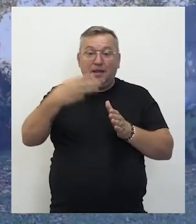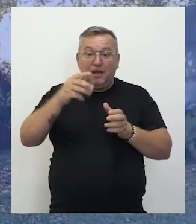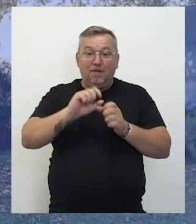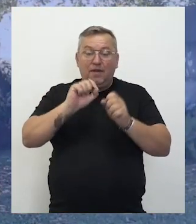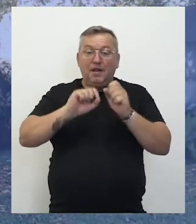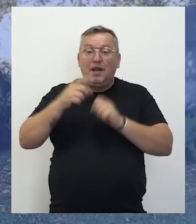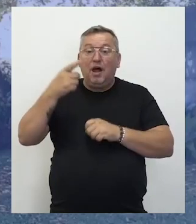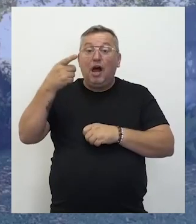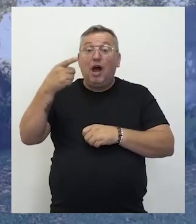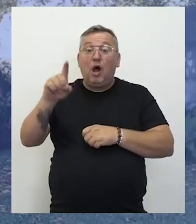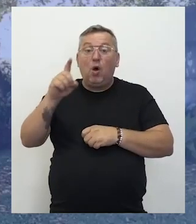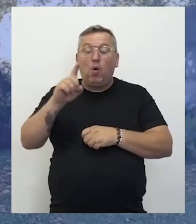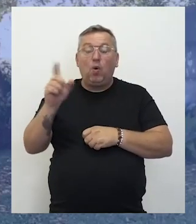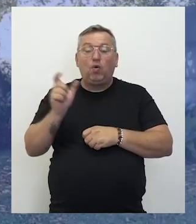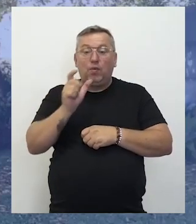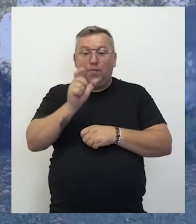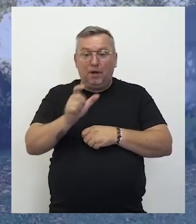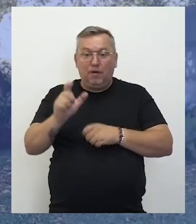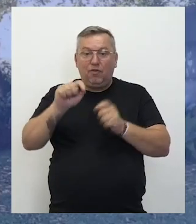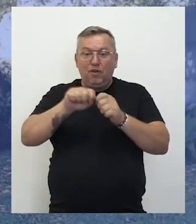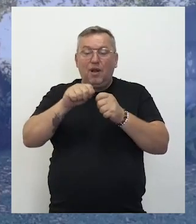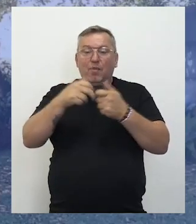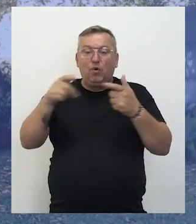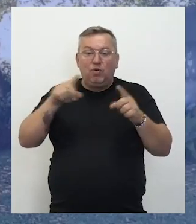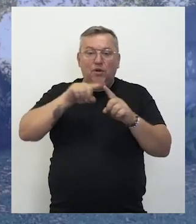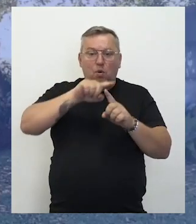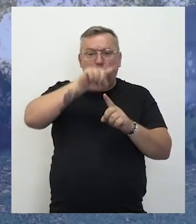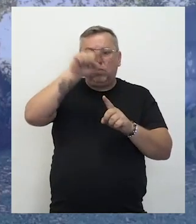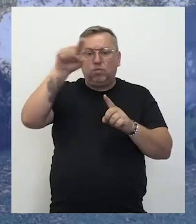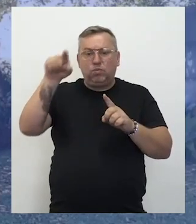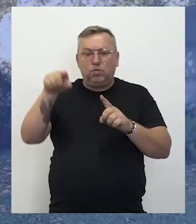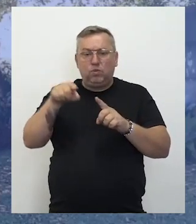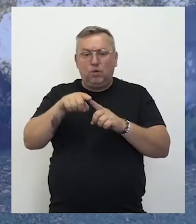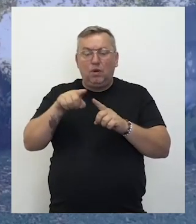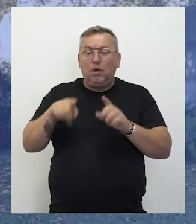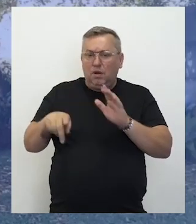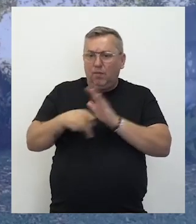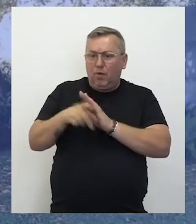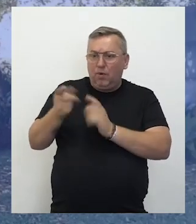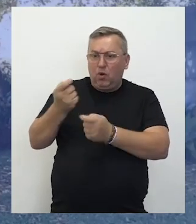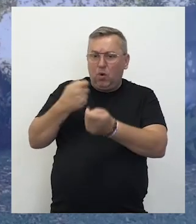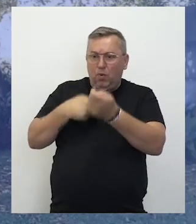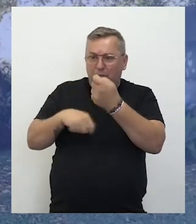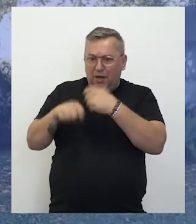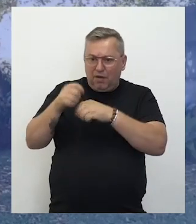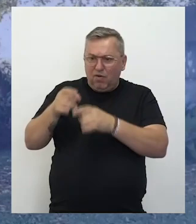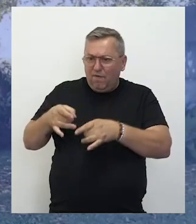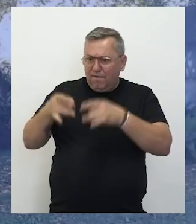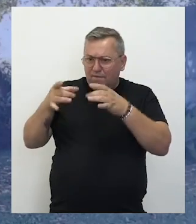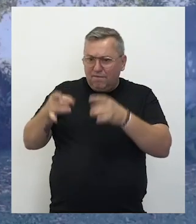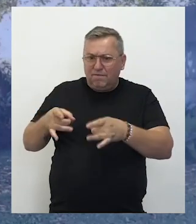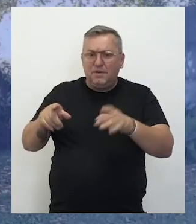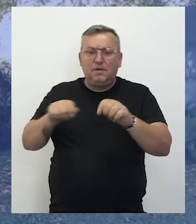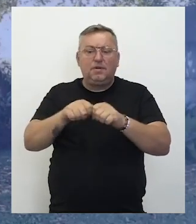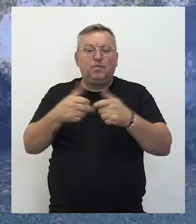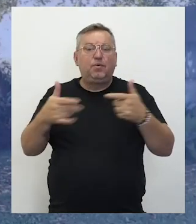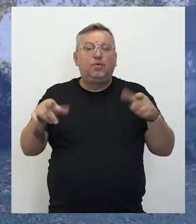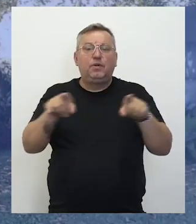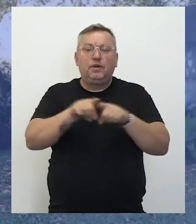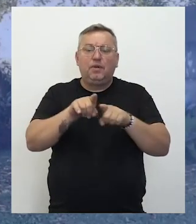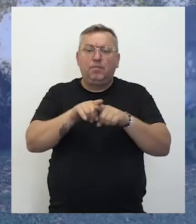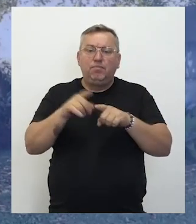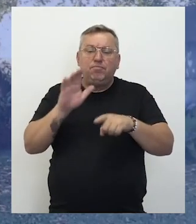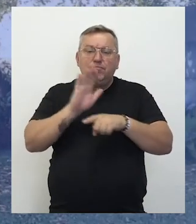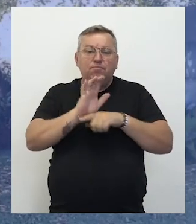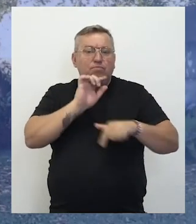última etapa do ciclo produtivo e envolvem atividades de comércio, como venda de produtos e prestação